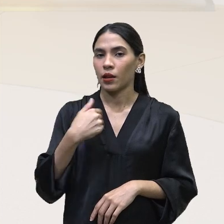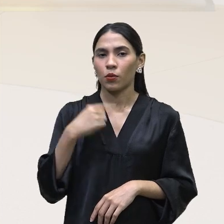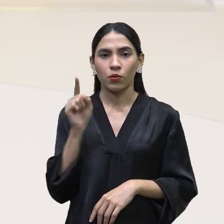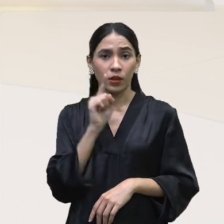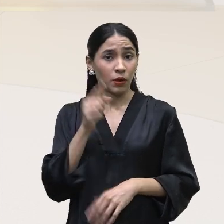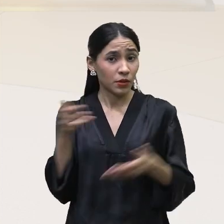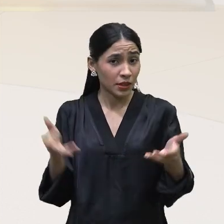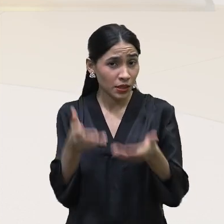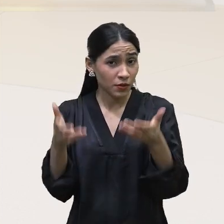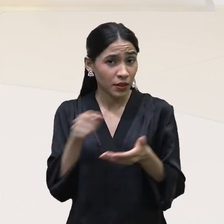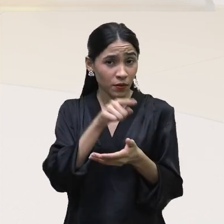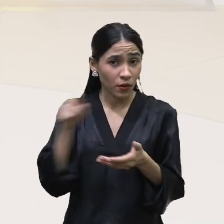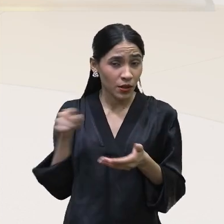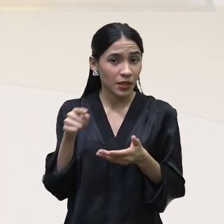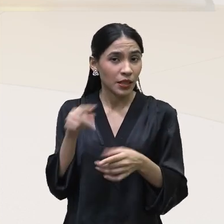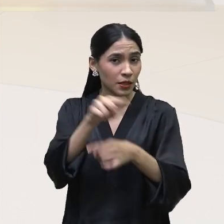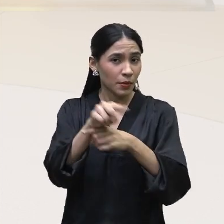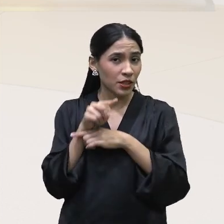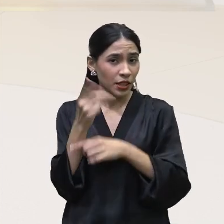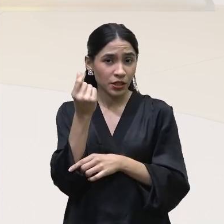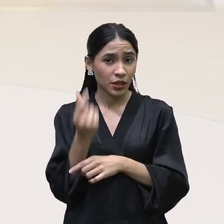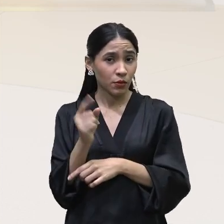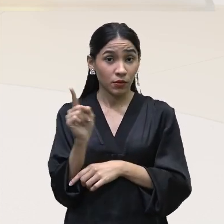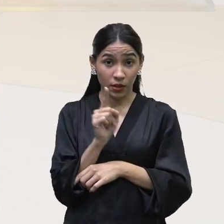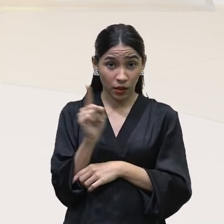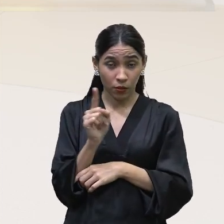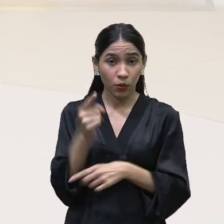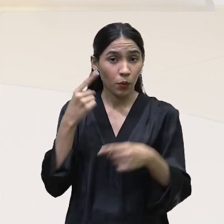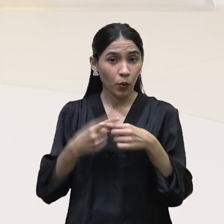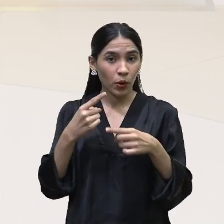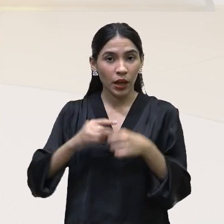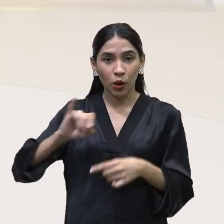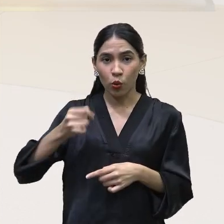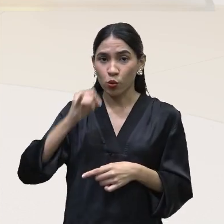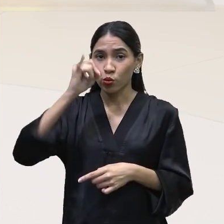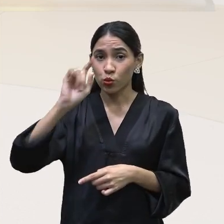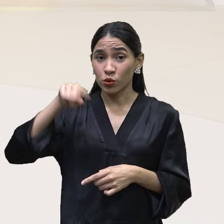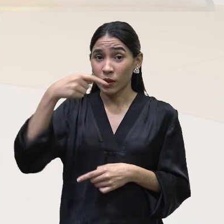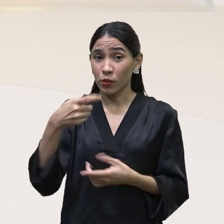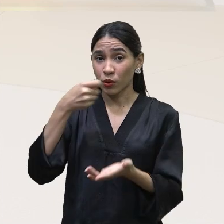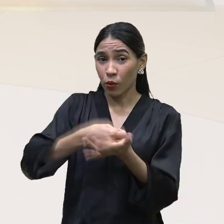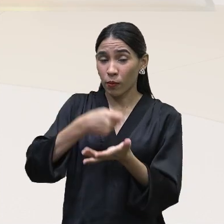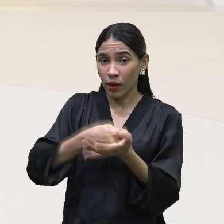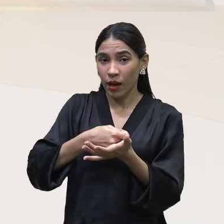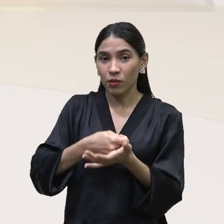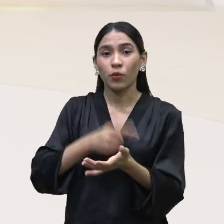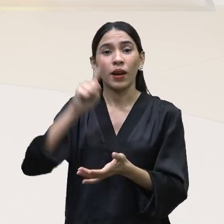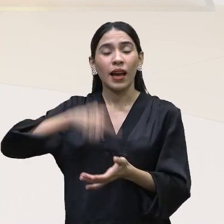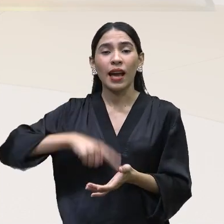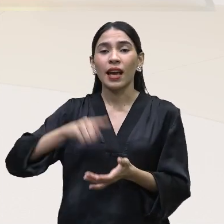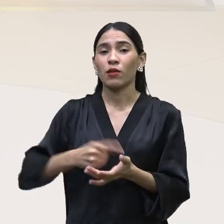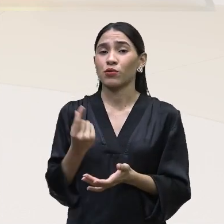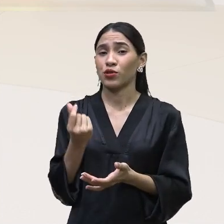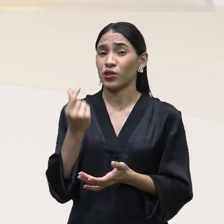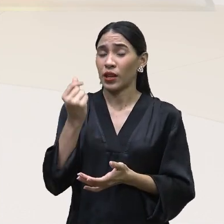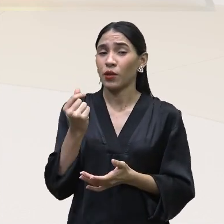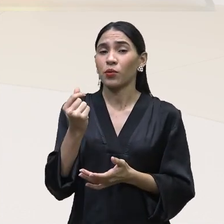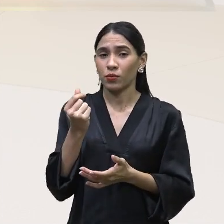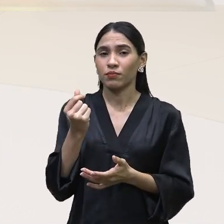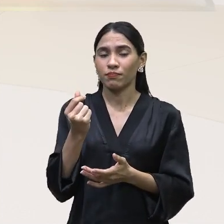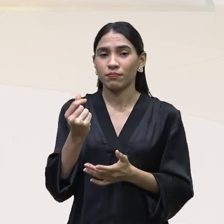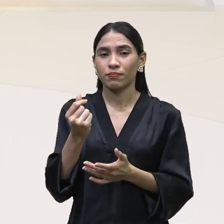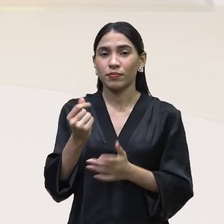incentivando ninguém a fazer empréstimo, por quê? Porque os juros cobrados sobre os empréstimos são altíssimos, tá? De repente